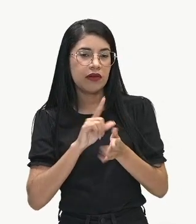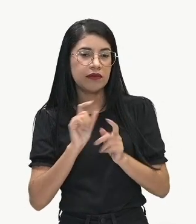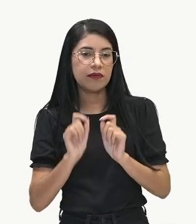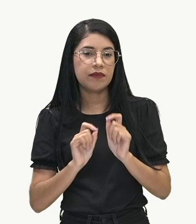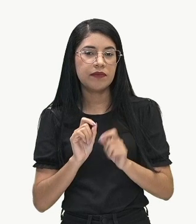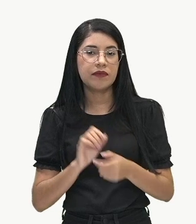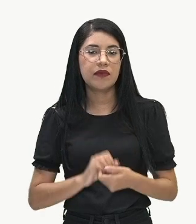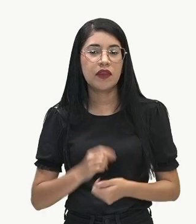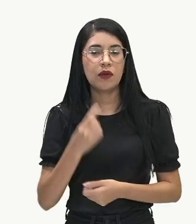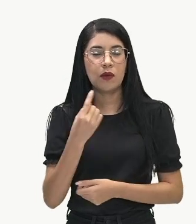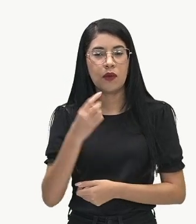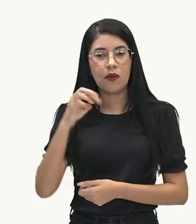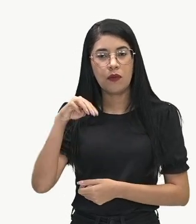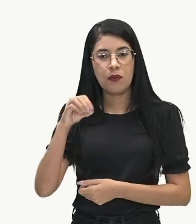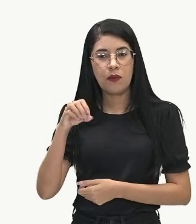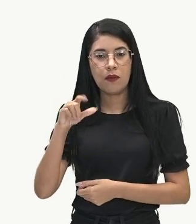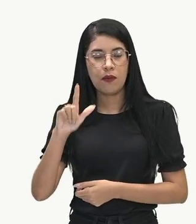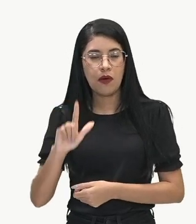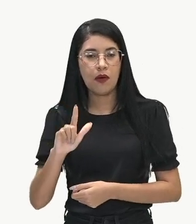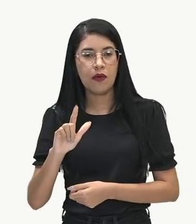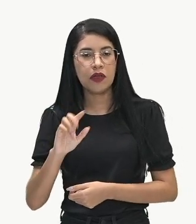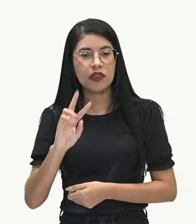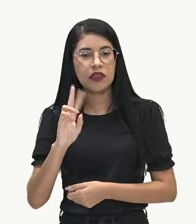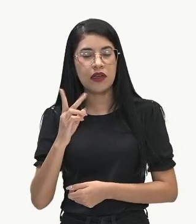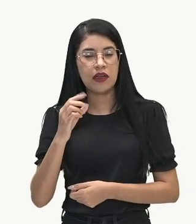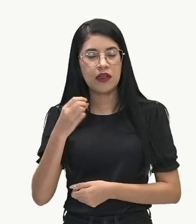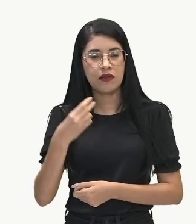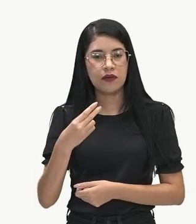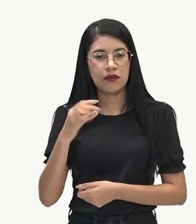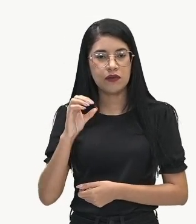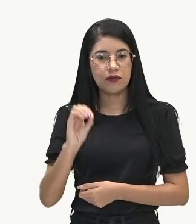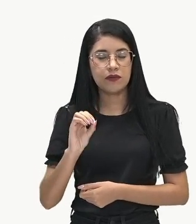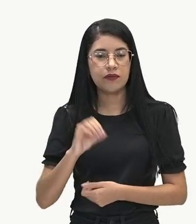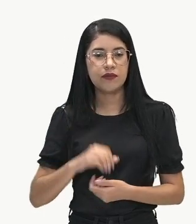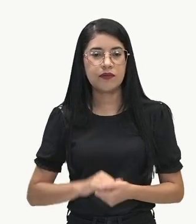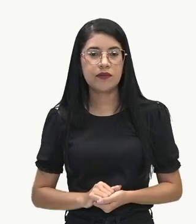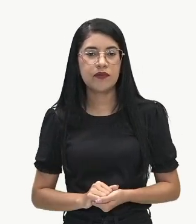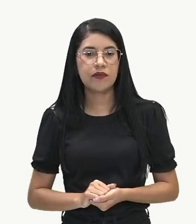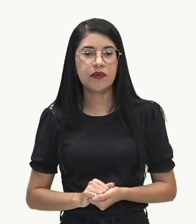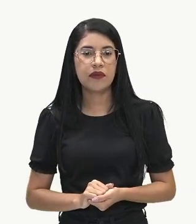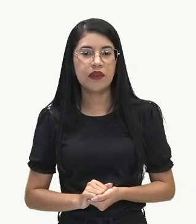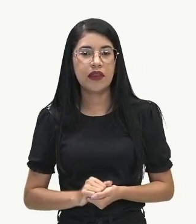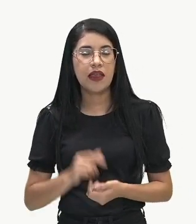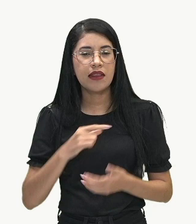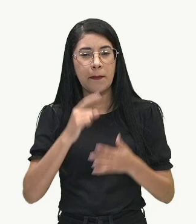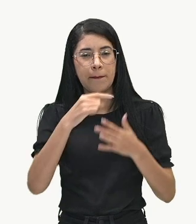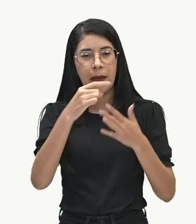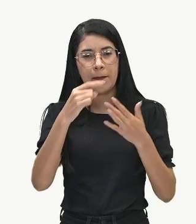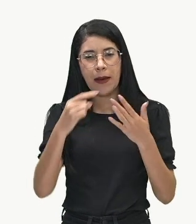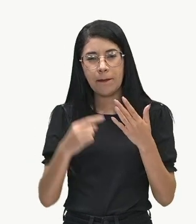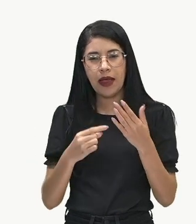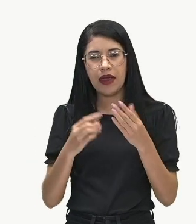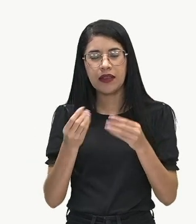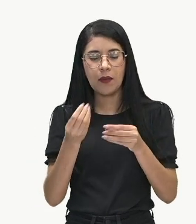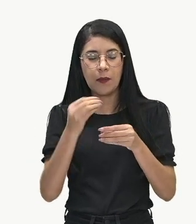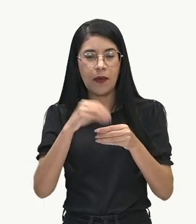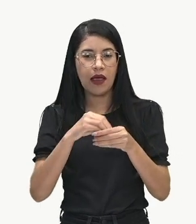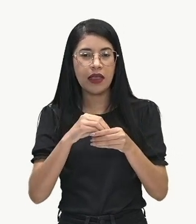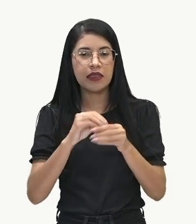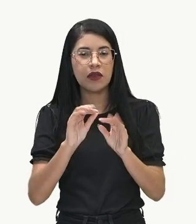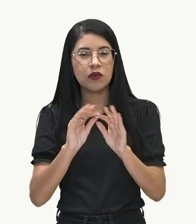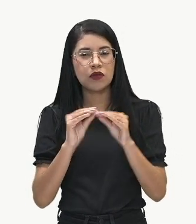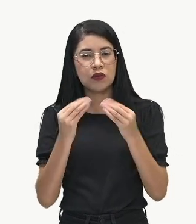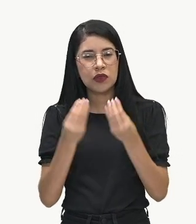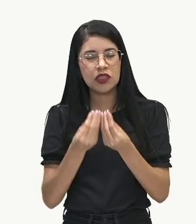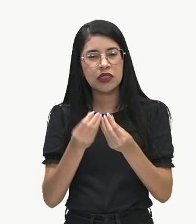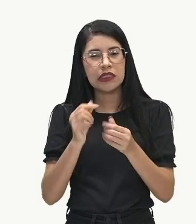aqui 1 mol de H2O, de uma substância a partir dos seus elementos constituintes, que são substâncias simples. Então